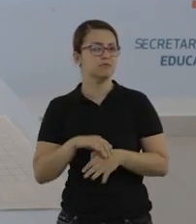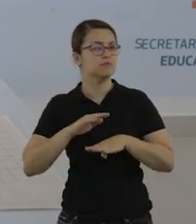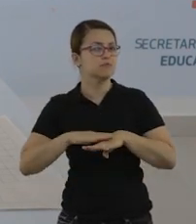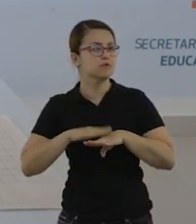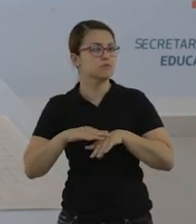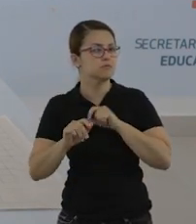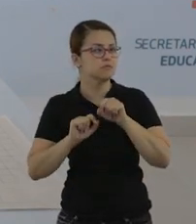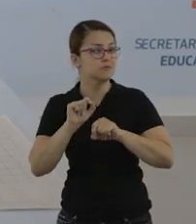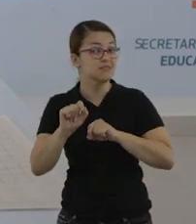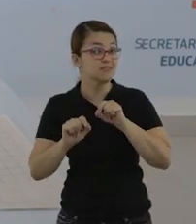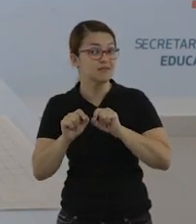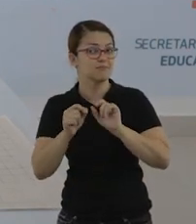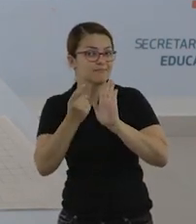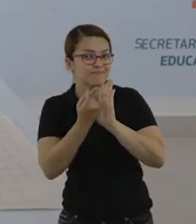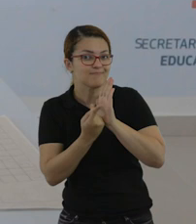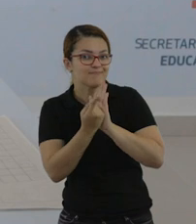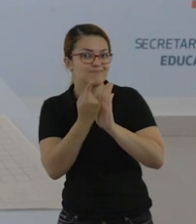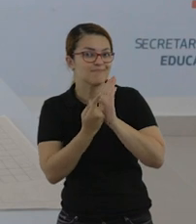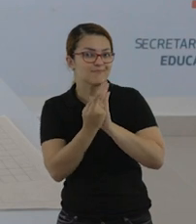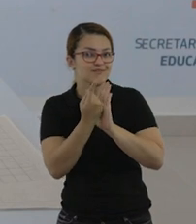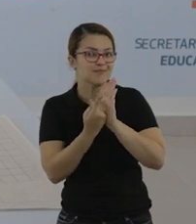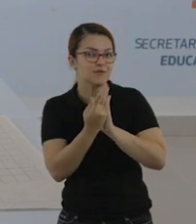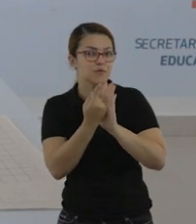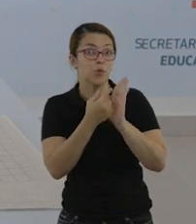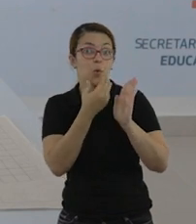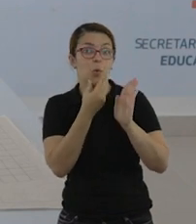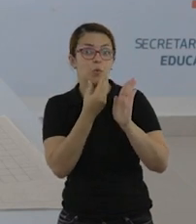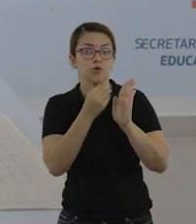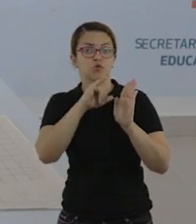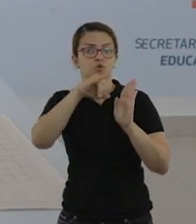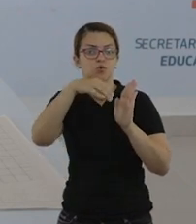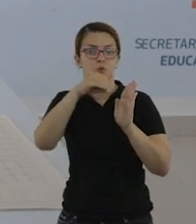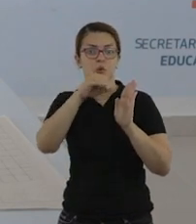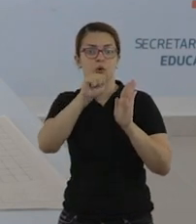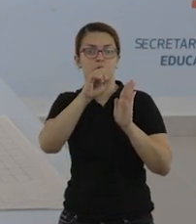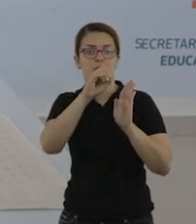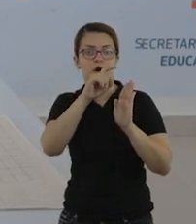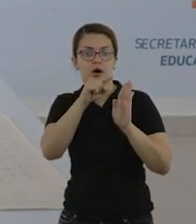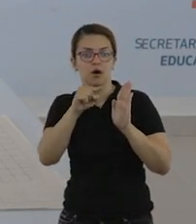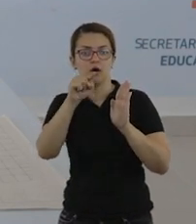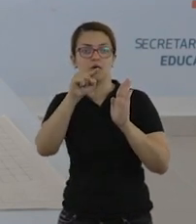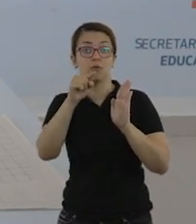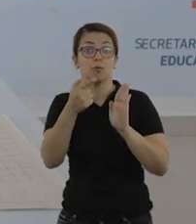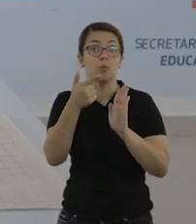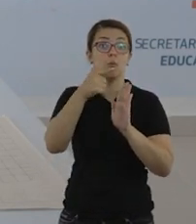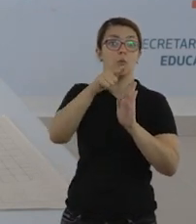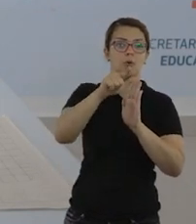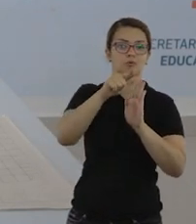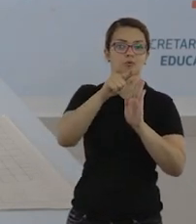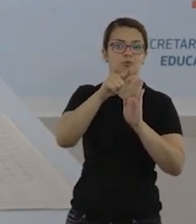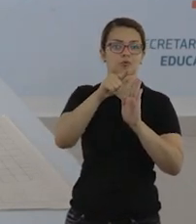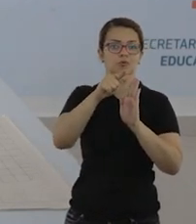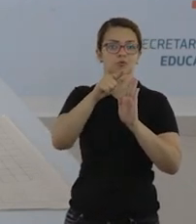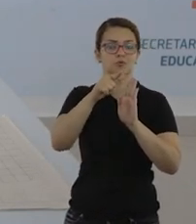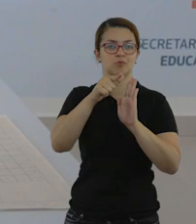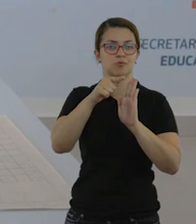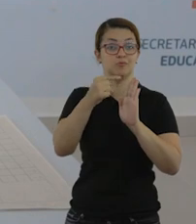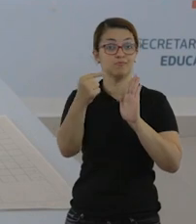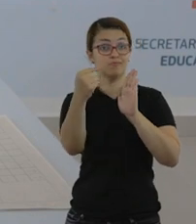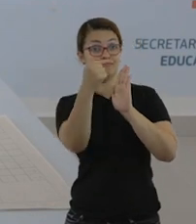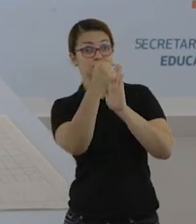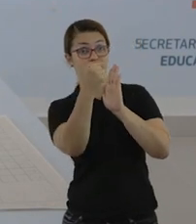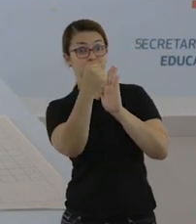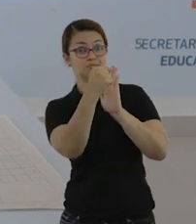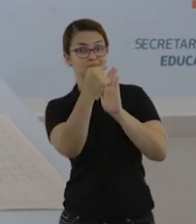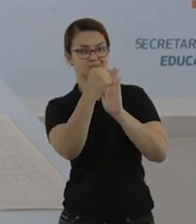colocar o desenho do João, fazer o desenho do João, e nesse outro quadro aqui em cima, a